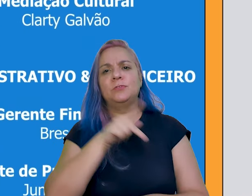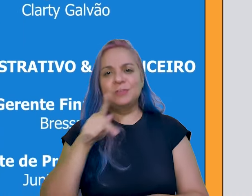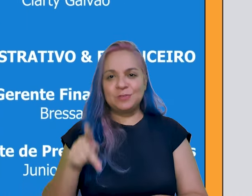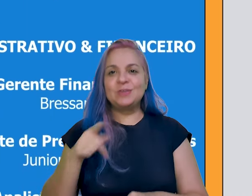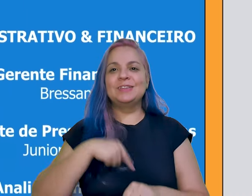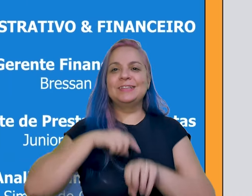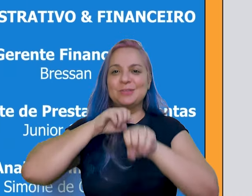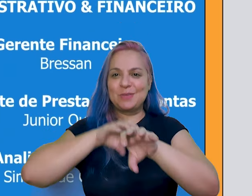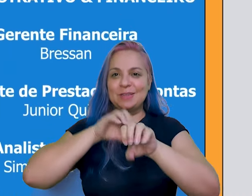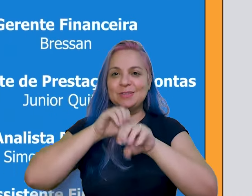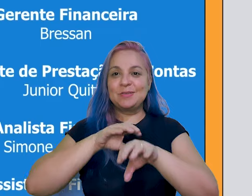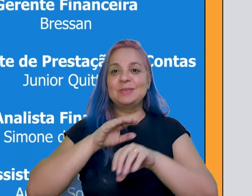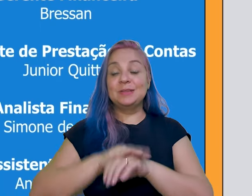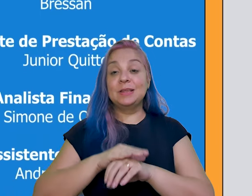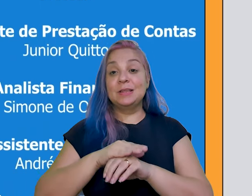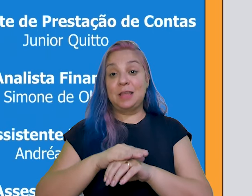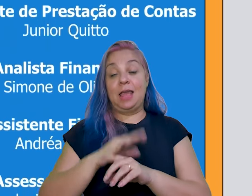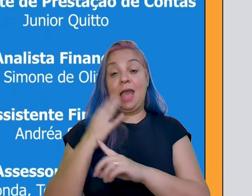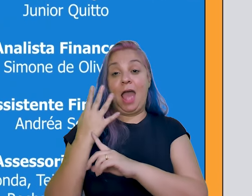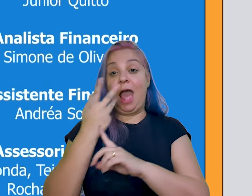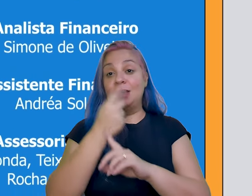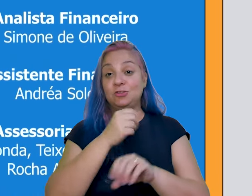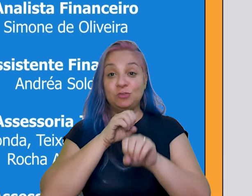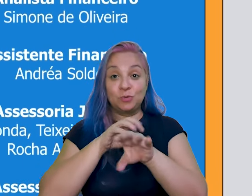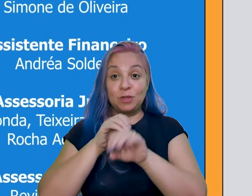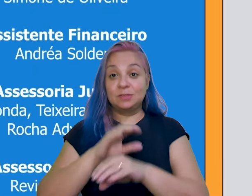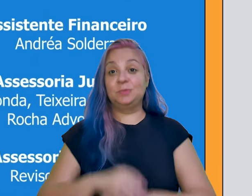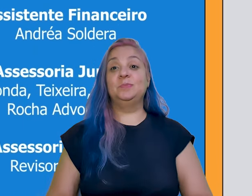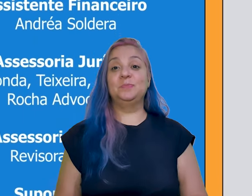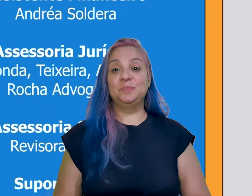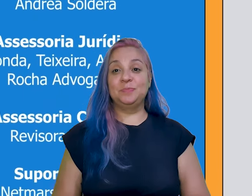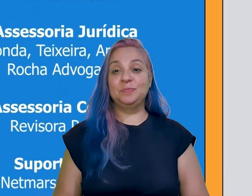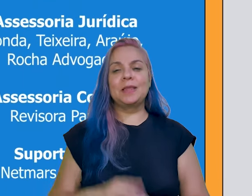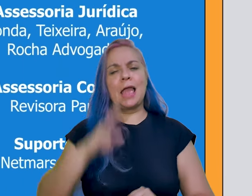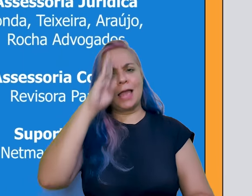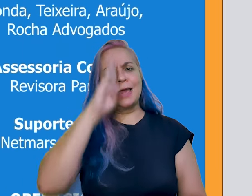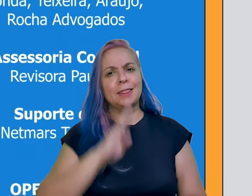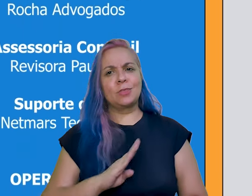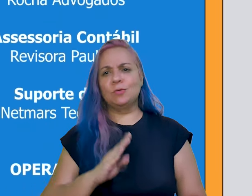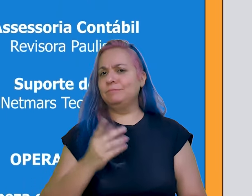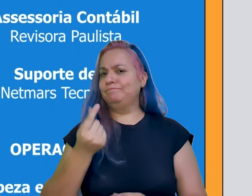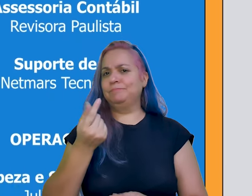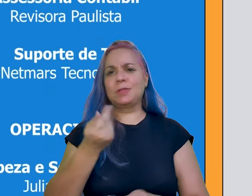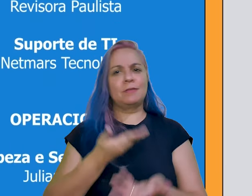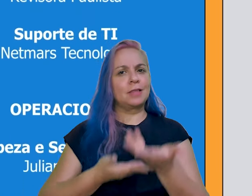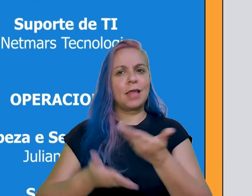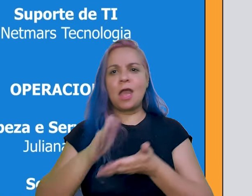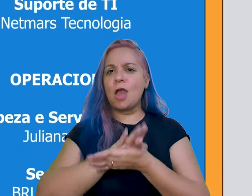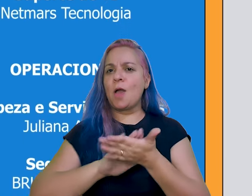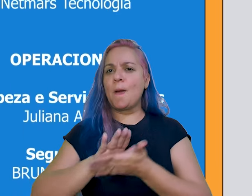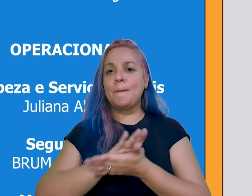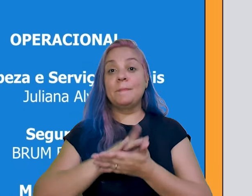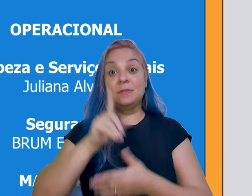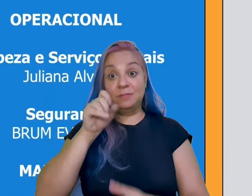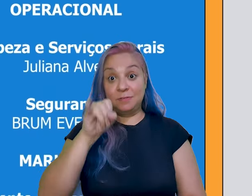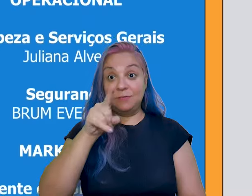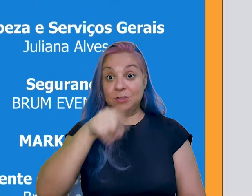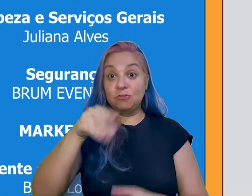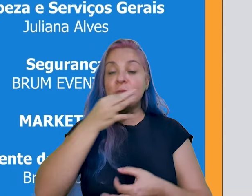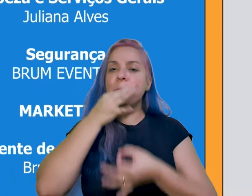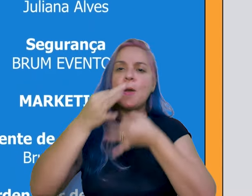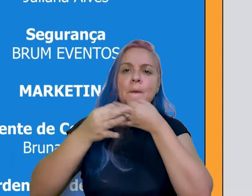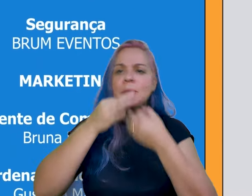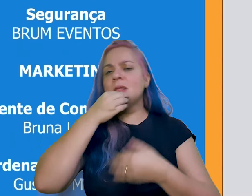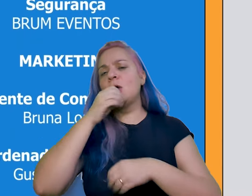de professoras e educadores sobre arte e educação. Ele é gratuito, sem fins lucrativos, e se